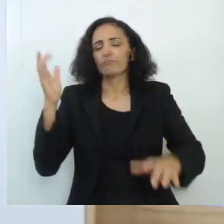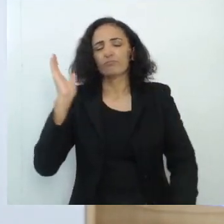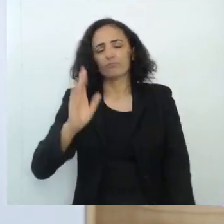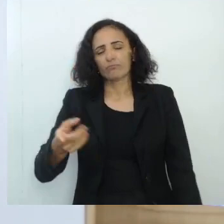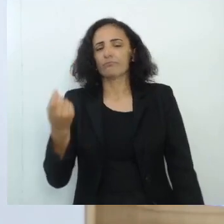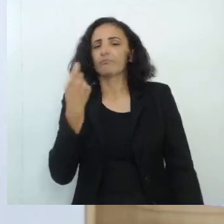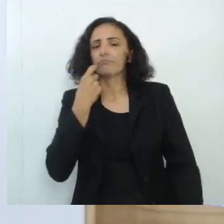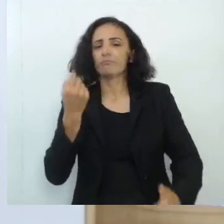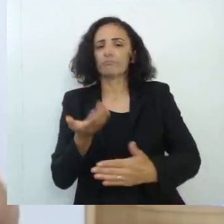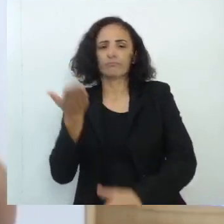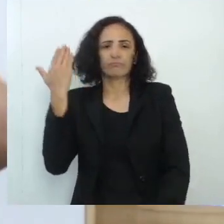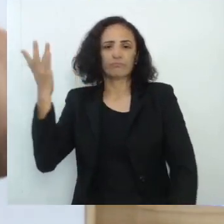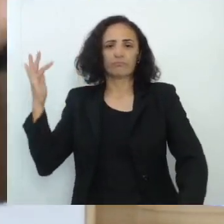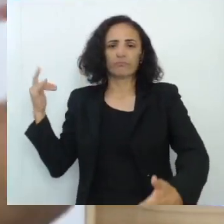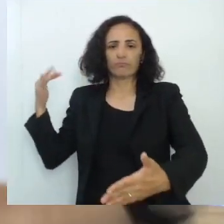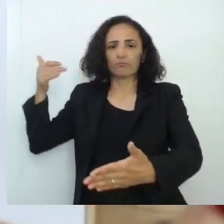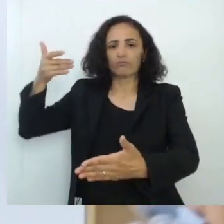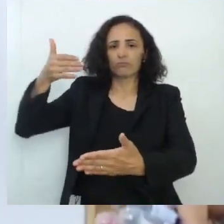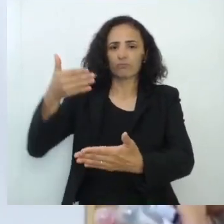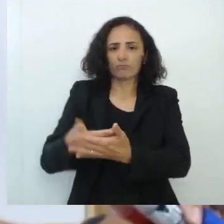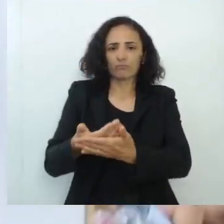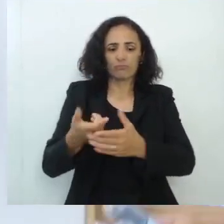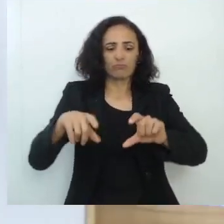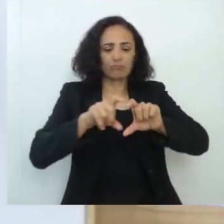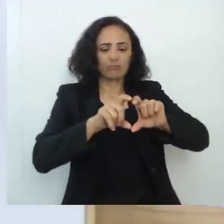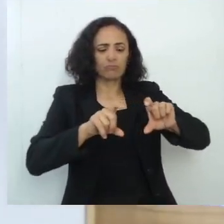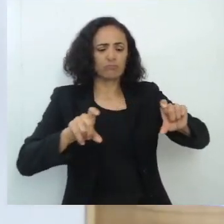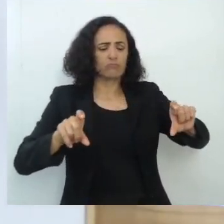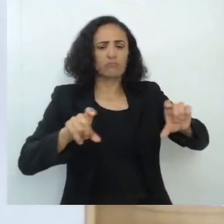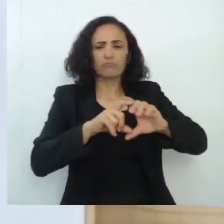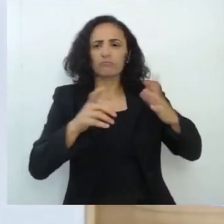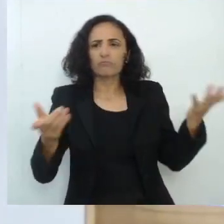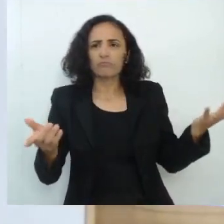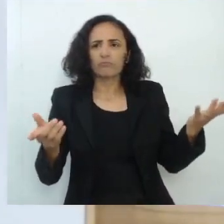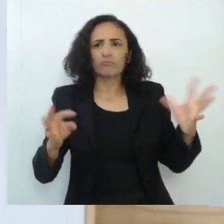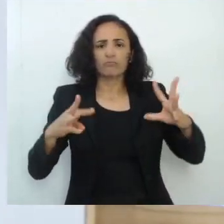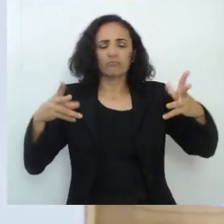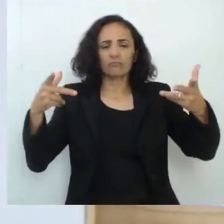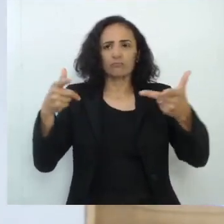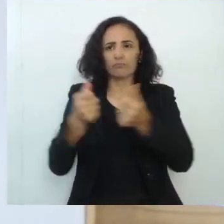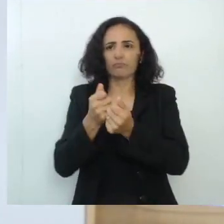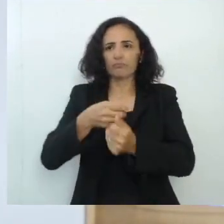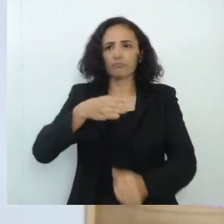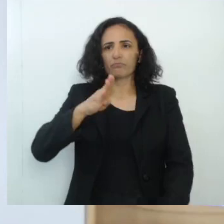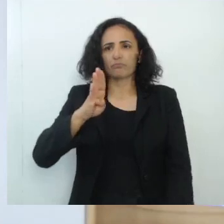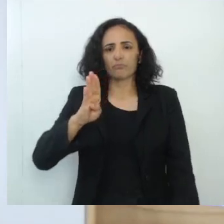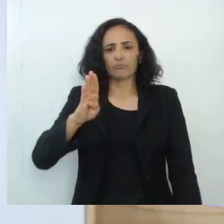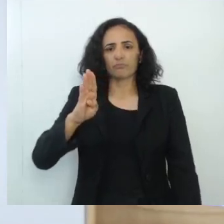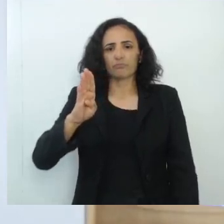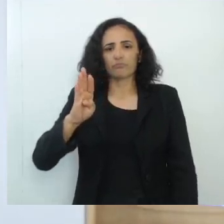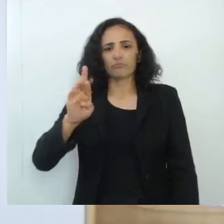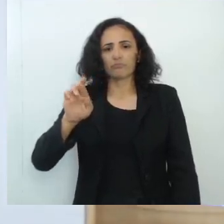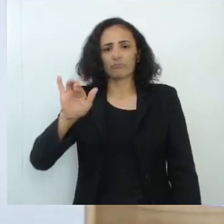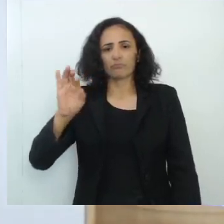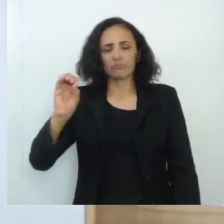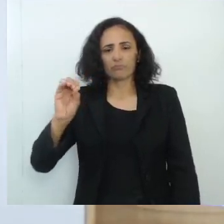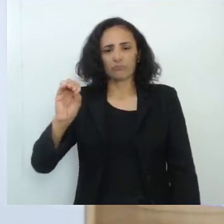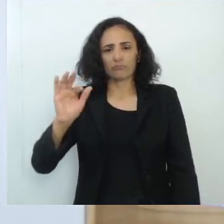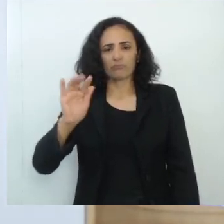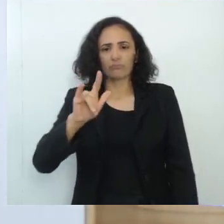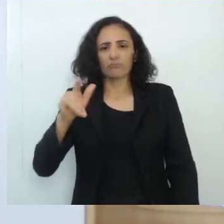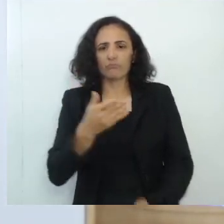a única planta que não tem vaso na natureza são as briófitas. Aí é por isso que a gente diz que